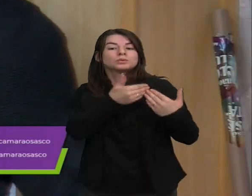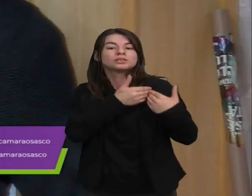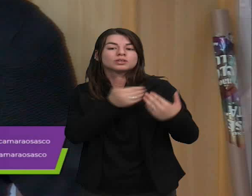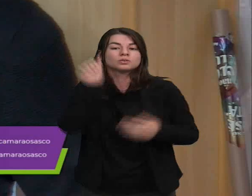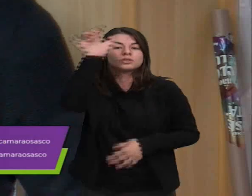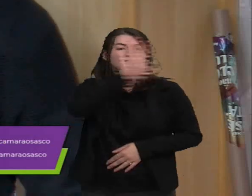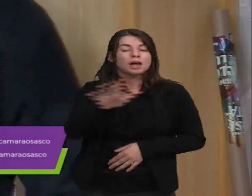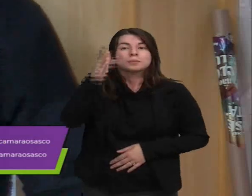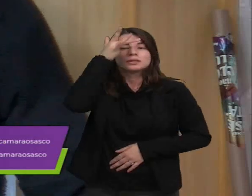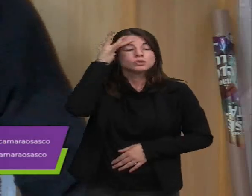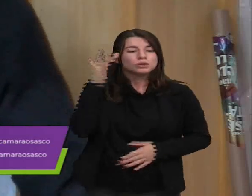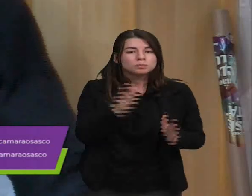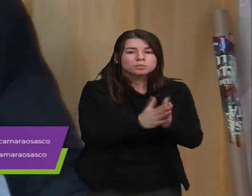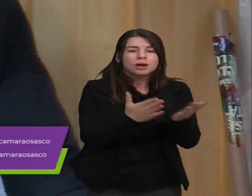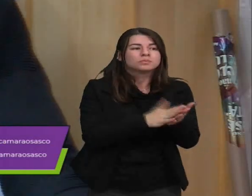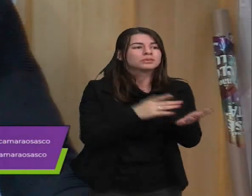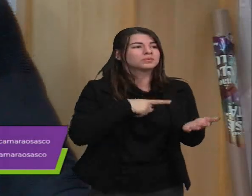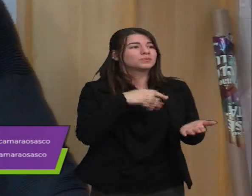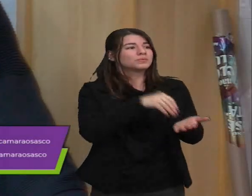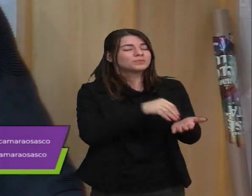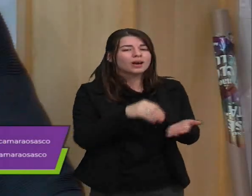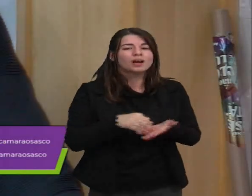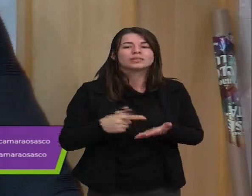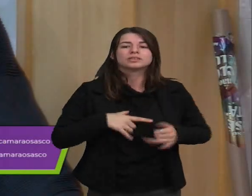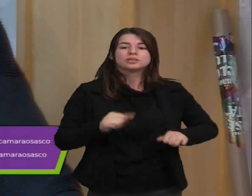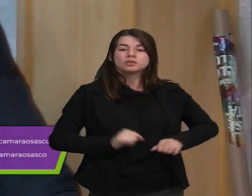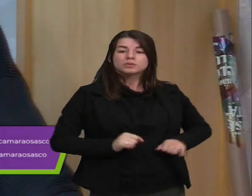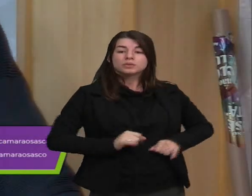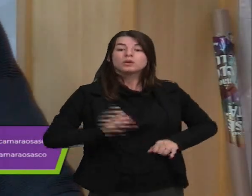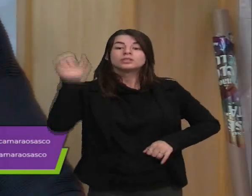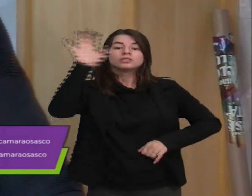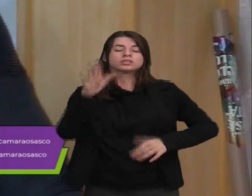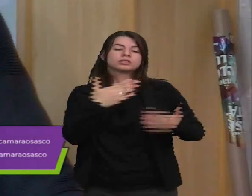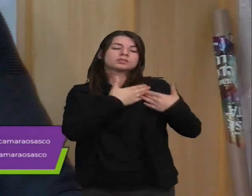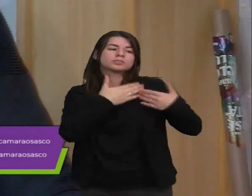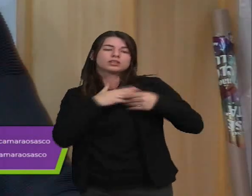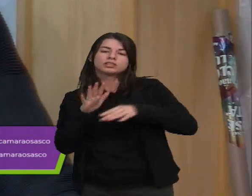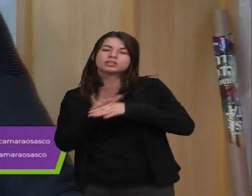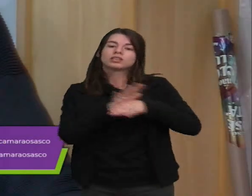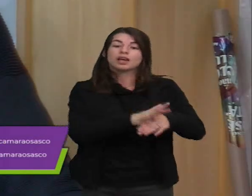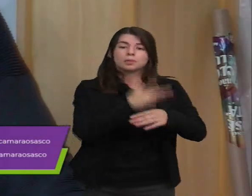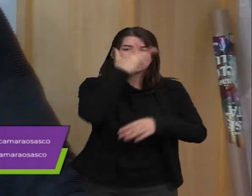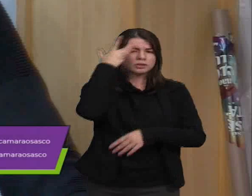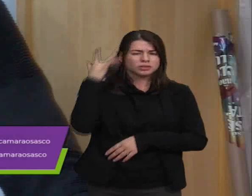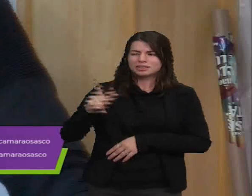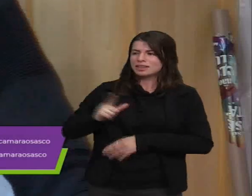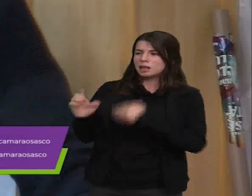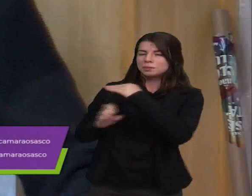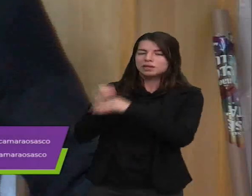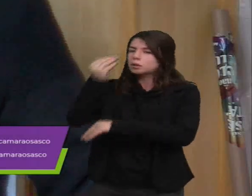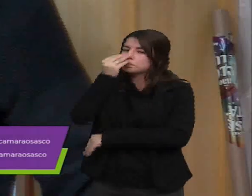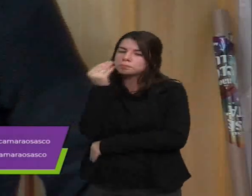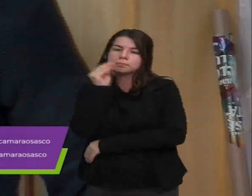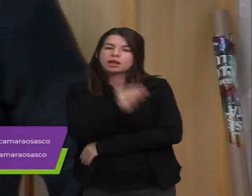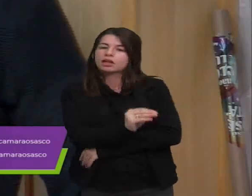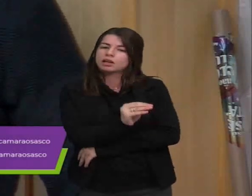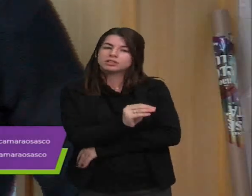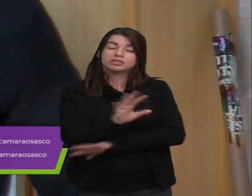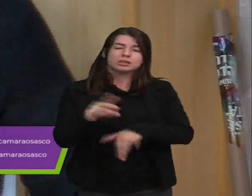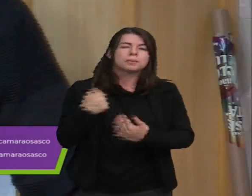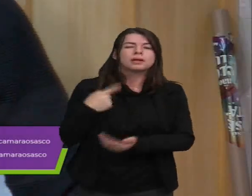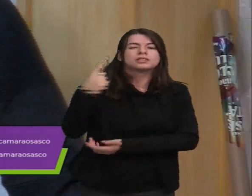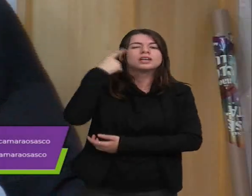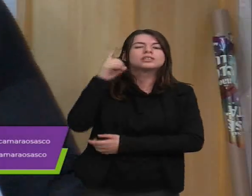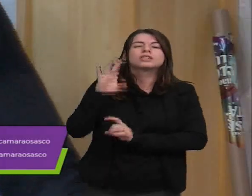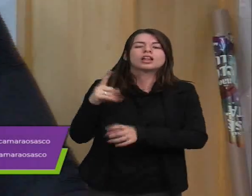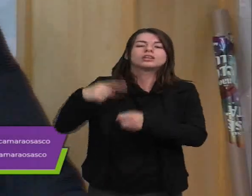atender aqueles mais necessitados então portanto gente esse trabalho essa dedicação não é só na cidade